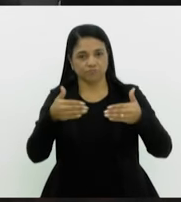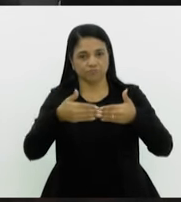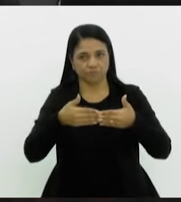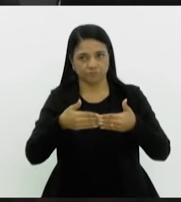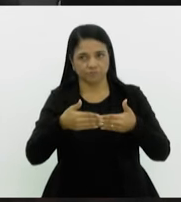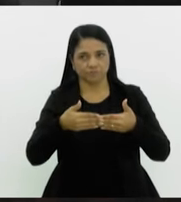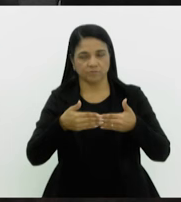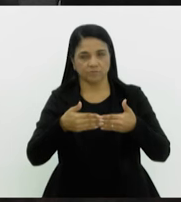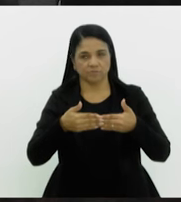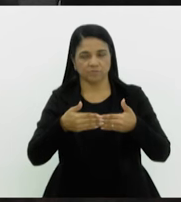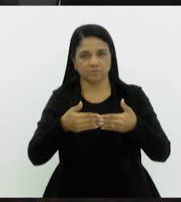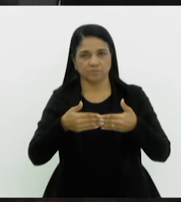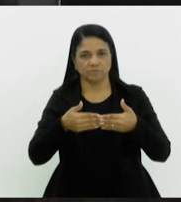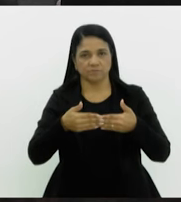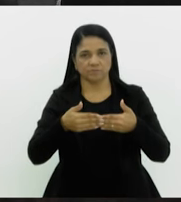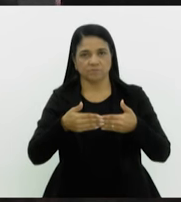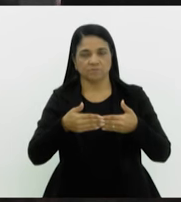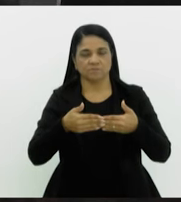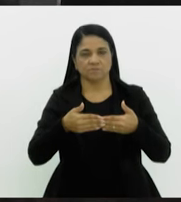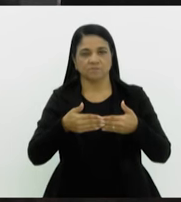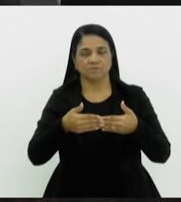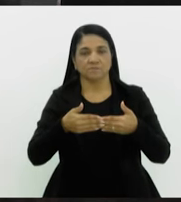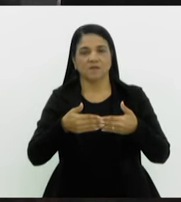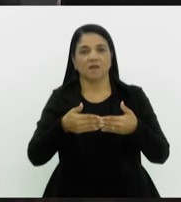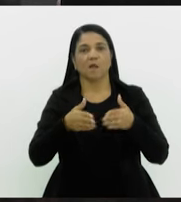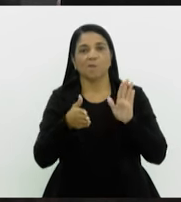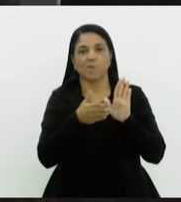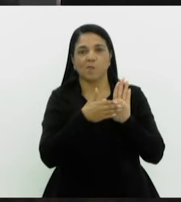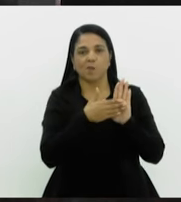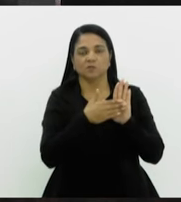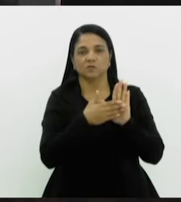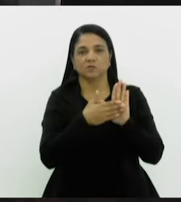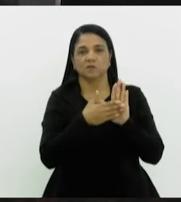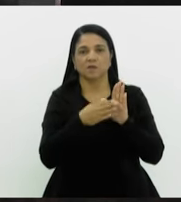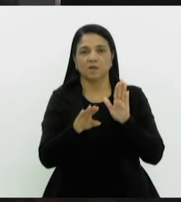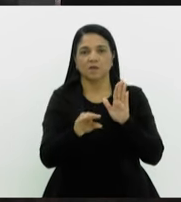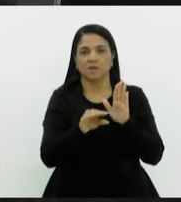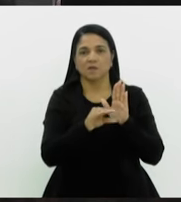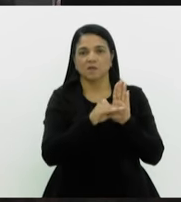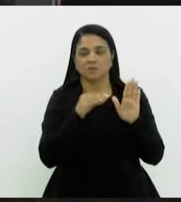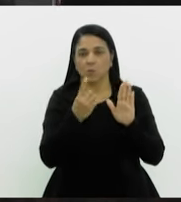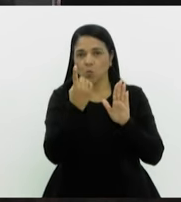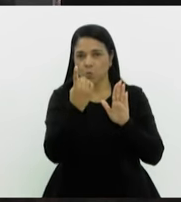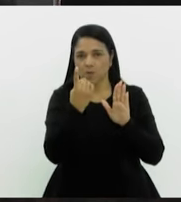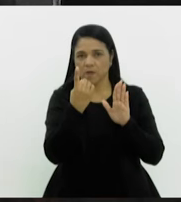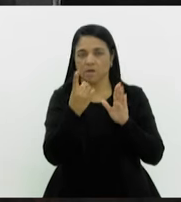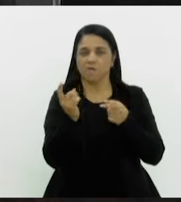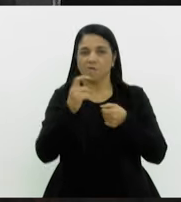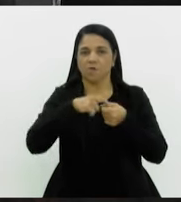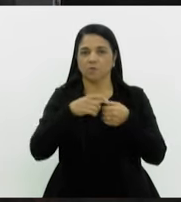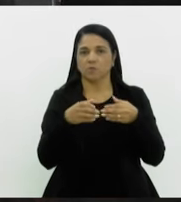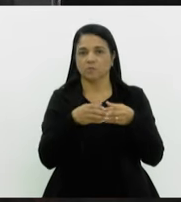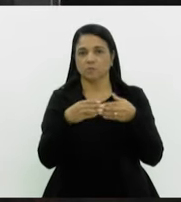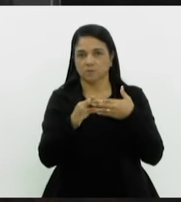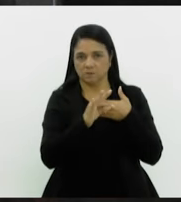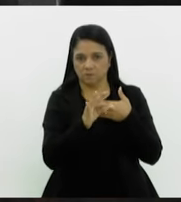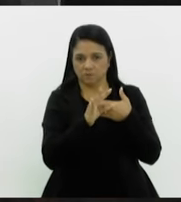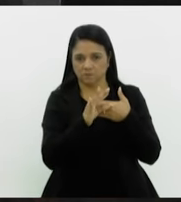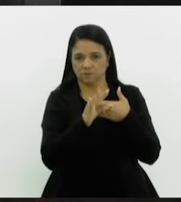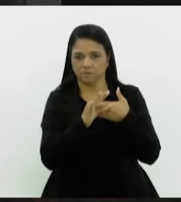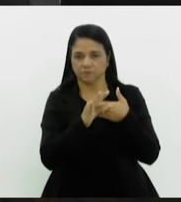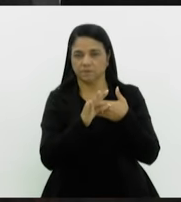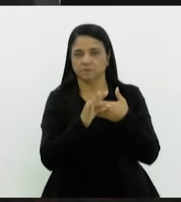queira discutir, encerrada a discussão, a presente proposta recebeu uma emenda e retorna às comissões